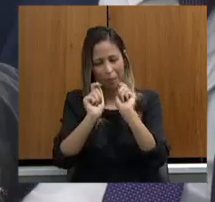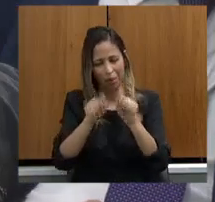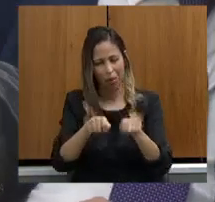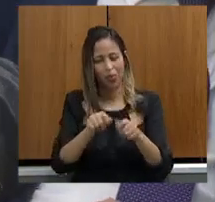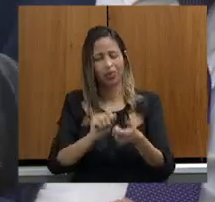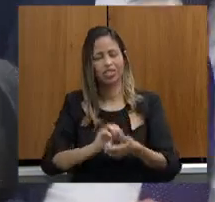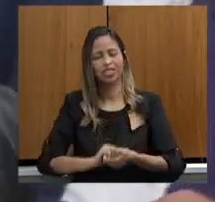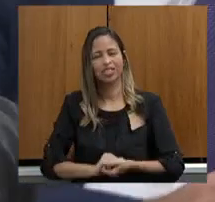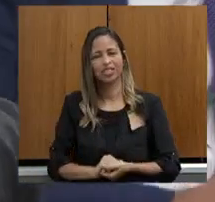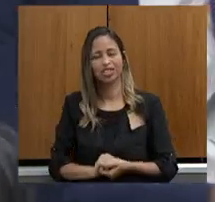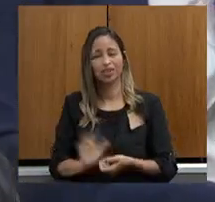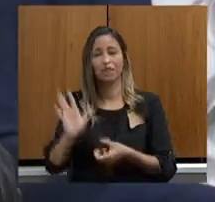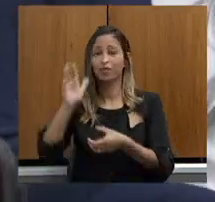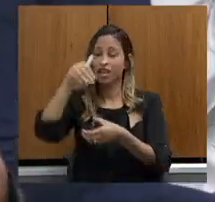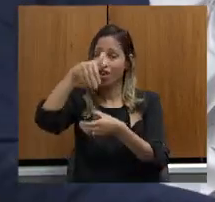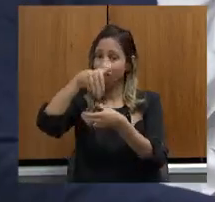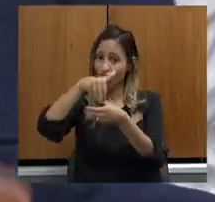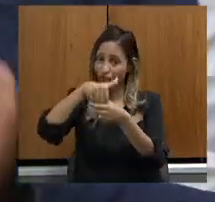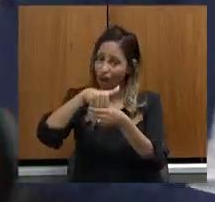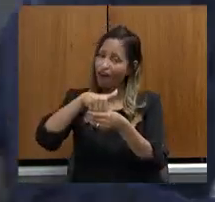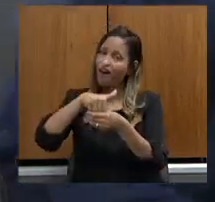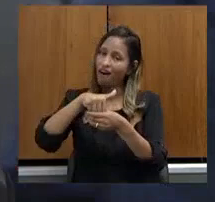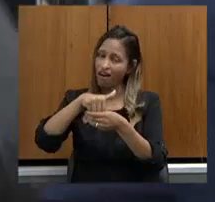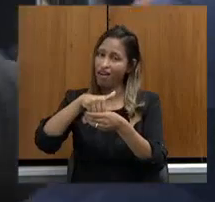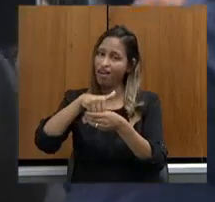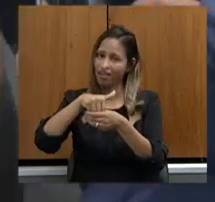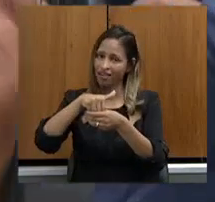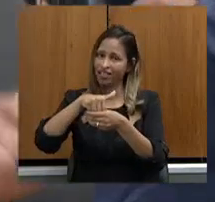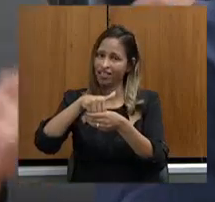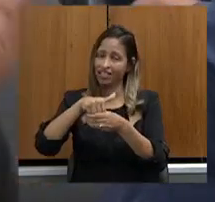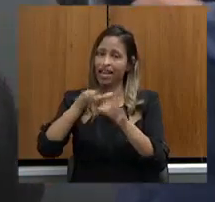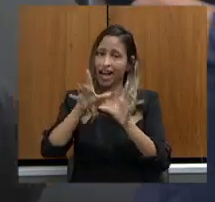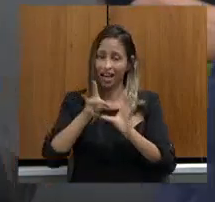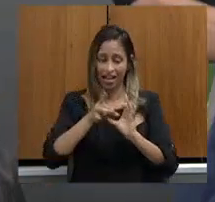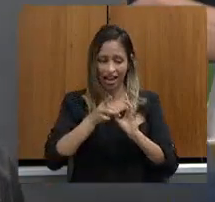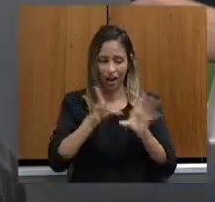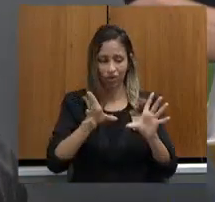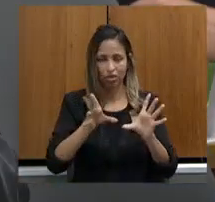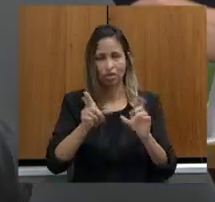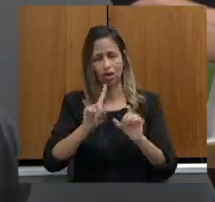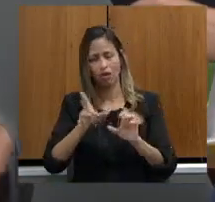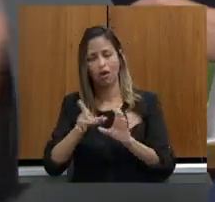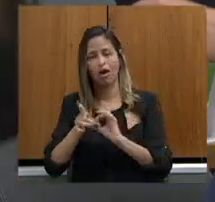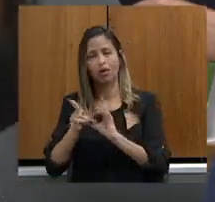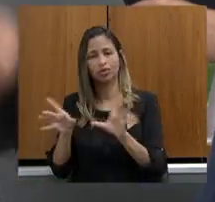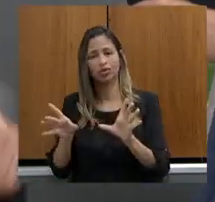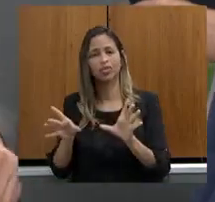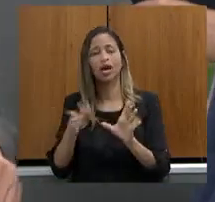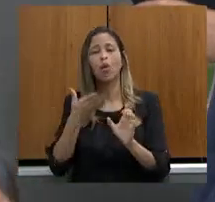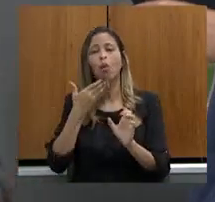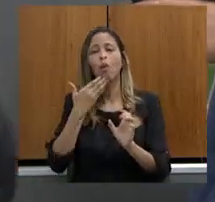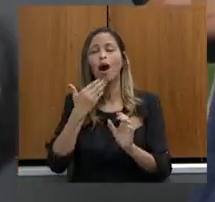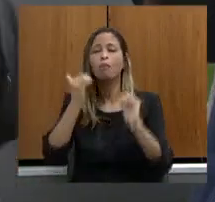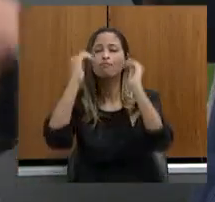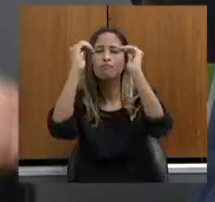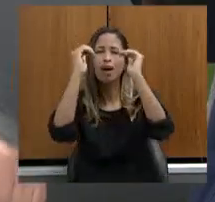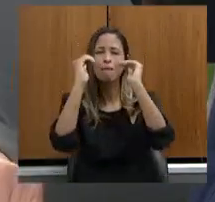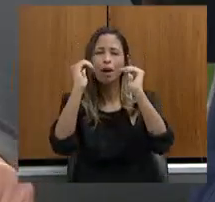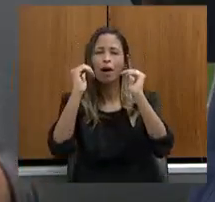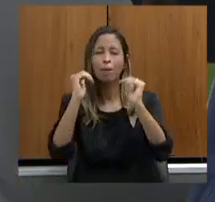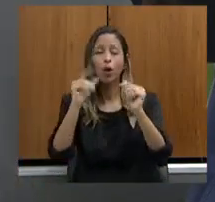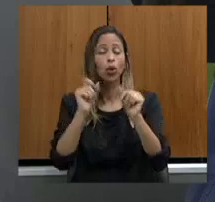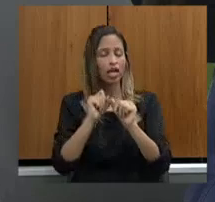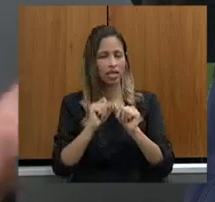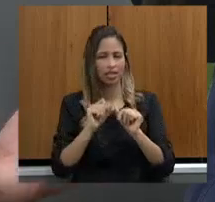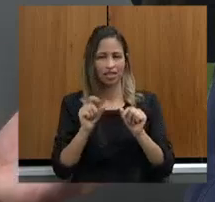é votar inclusive não só autorizando não autorizando mas dizendo Quais os termos O que que tem